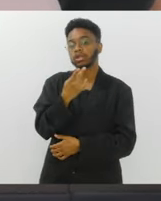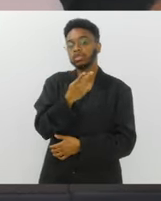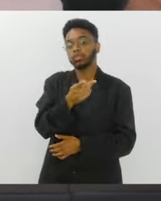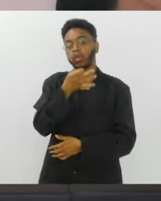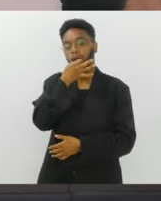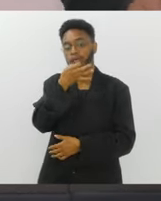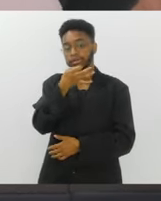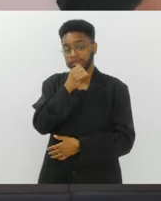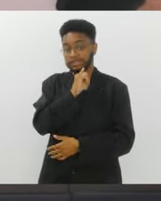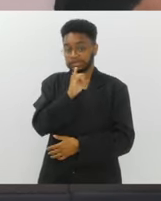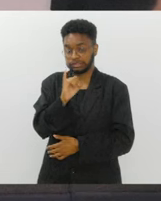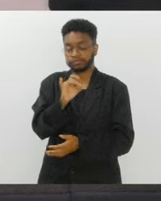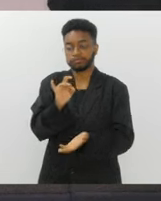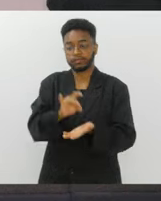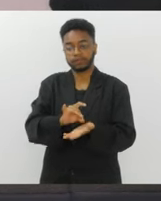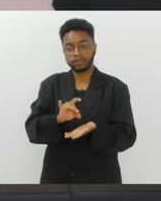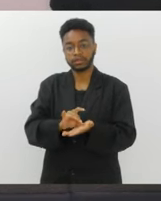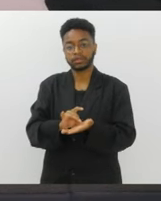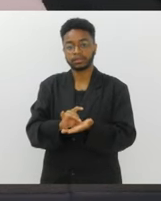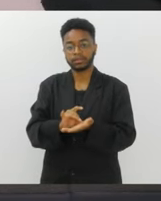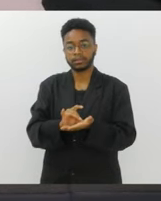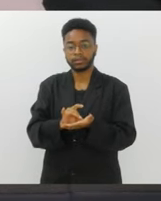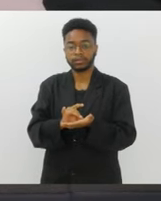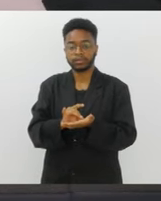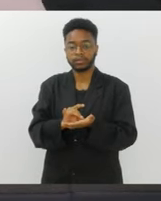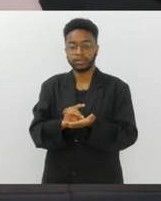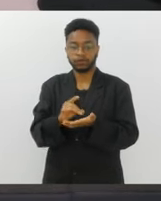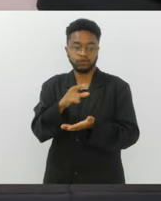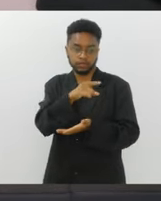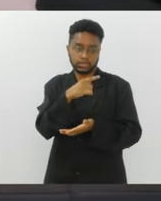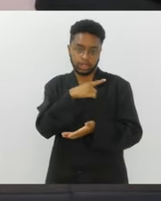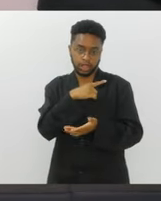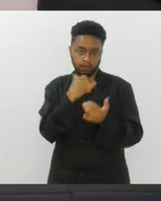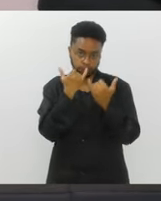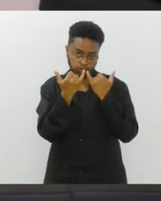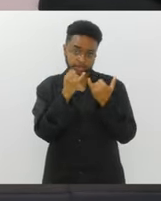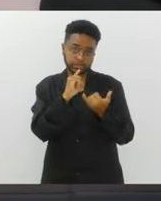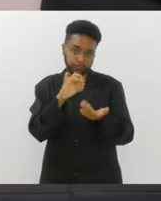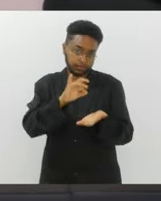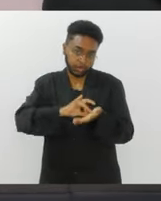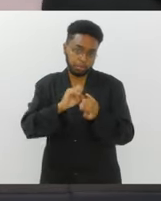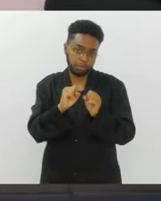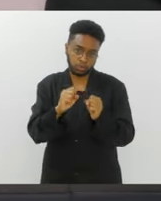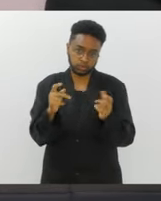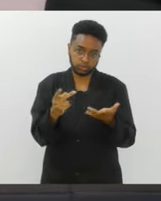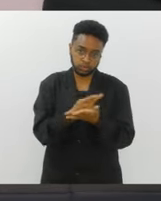essa hipótese, pelas suas informações, é verdadeira,